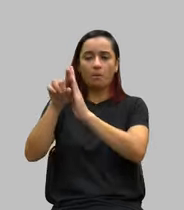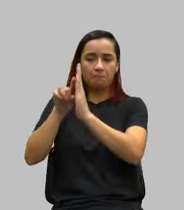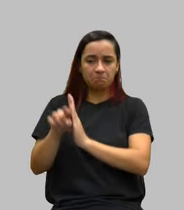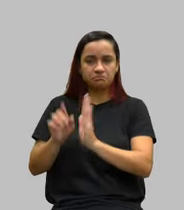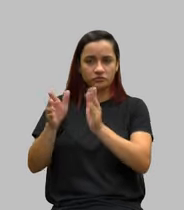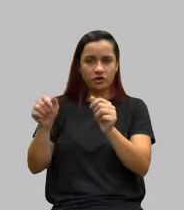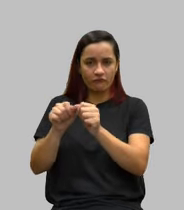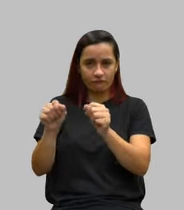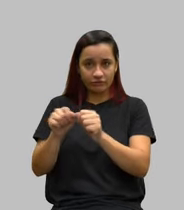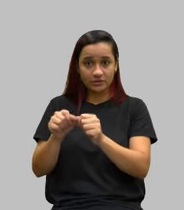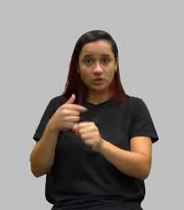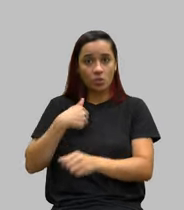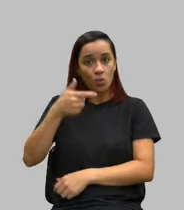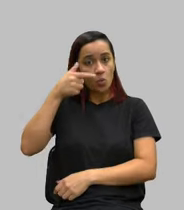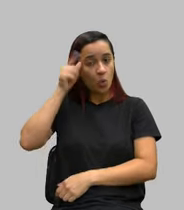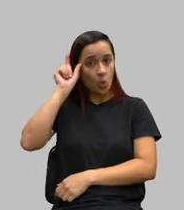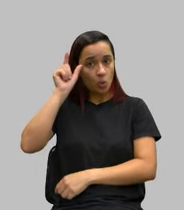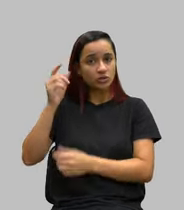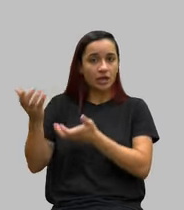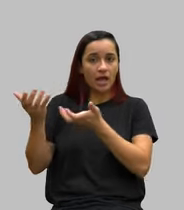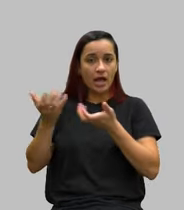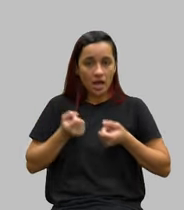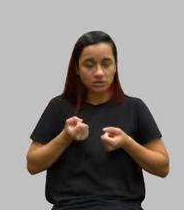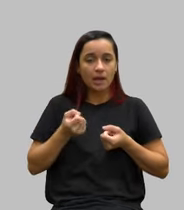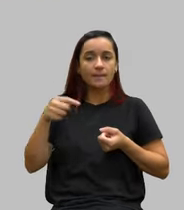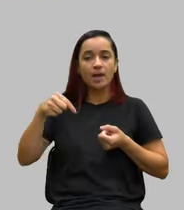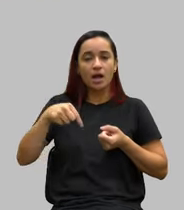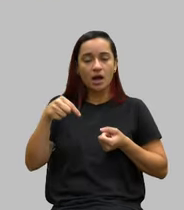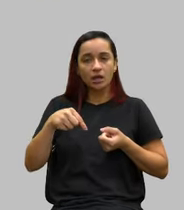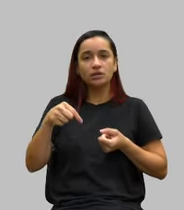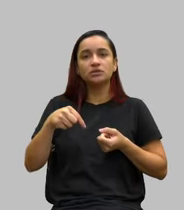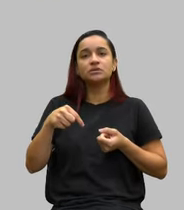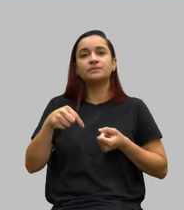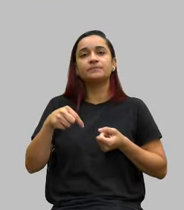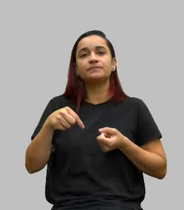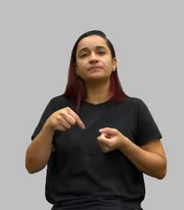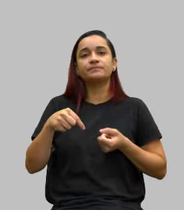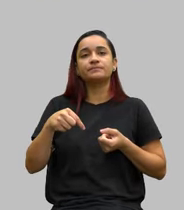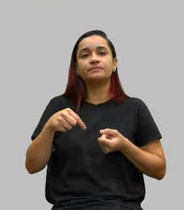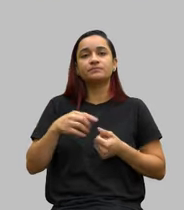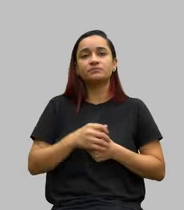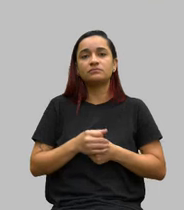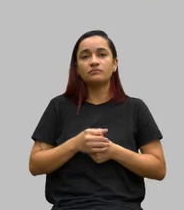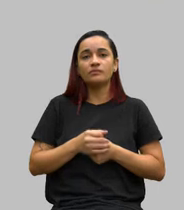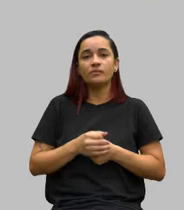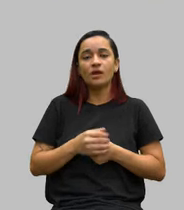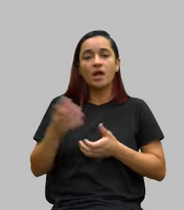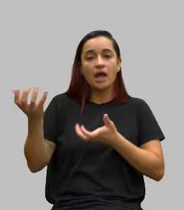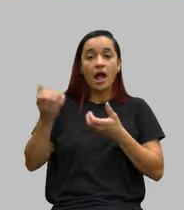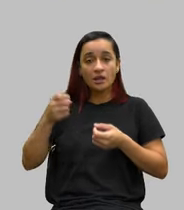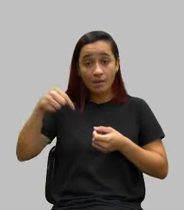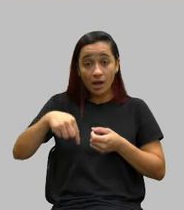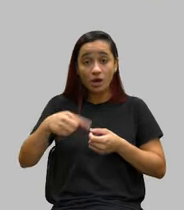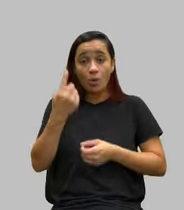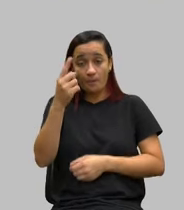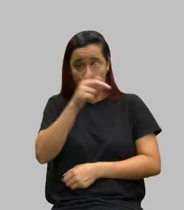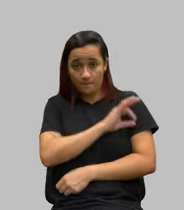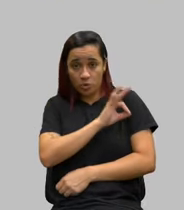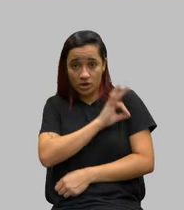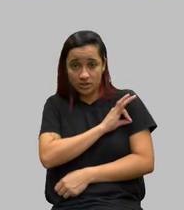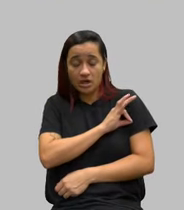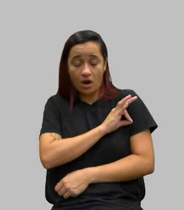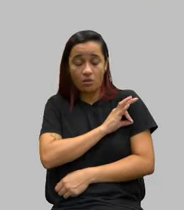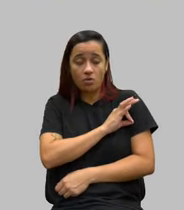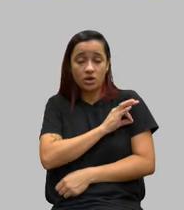ontem eu recebi aqui de um de um de um policial civil